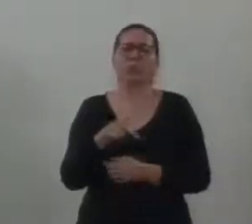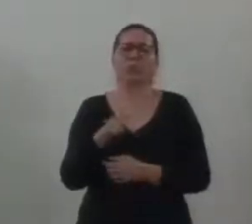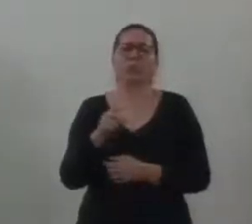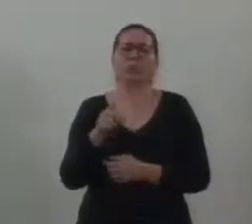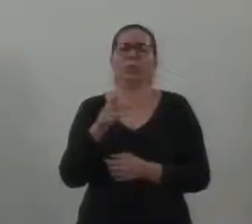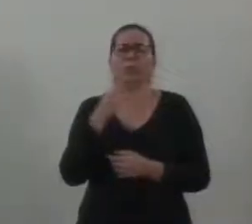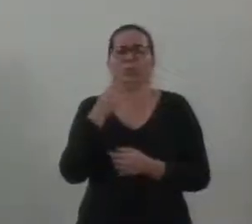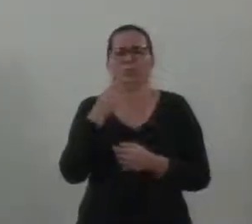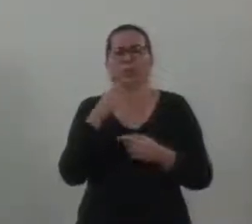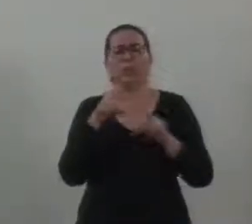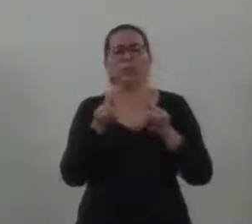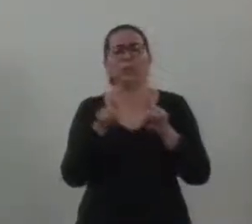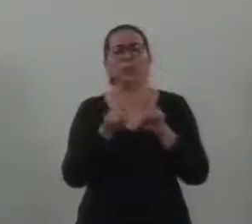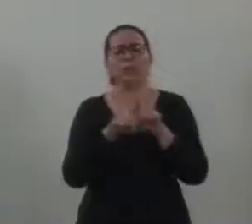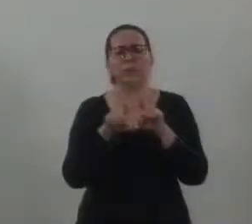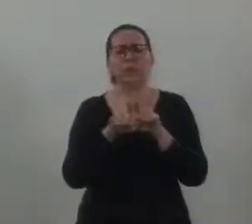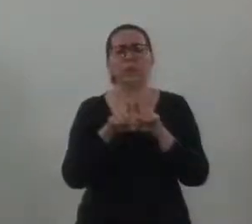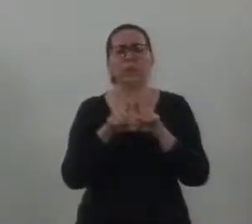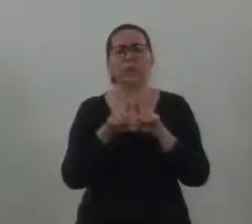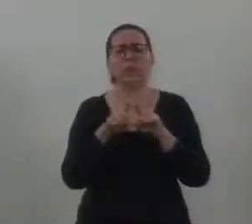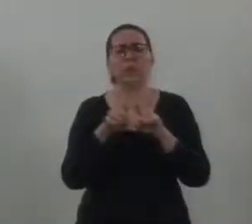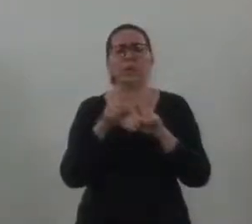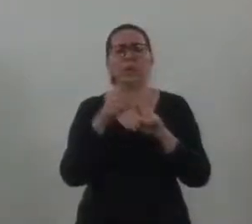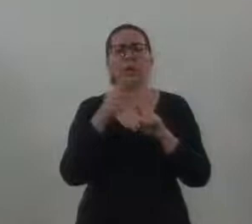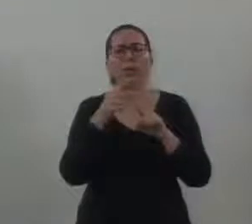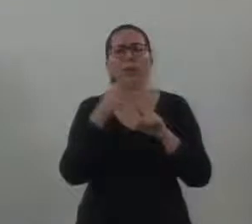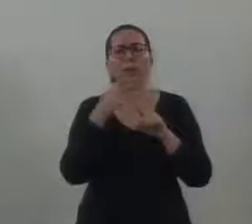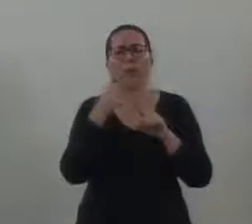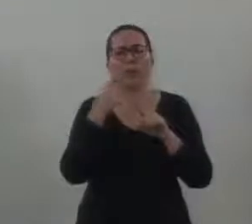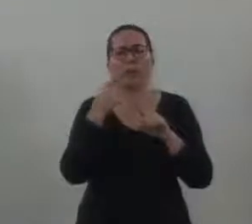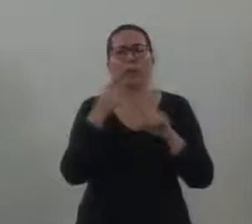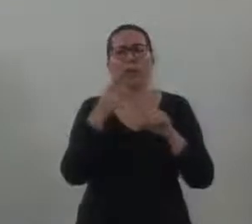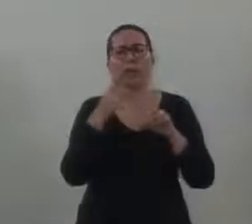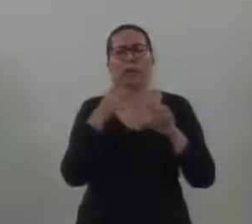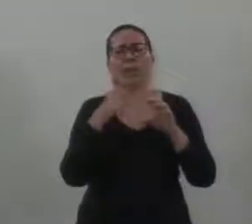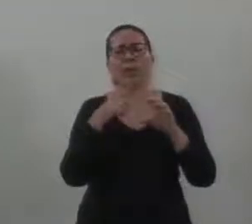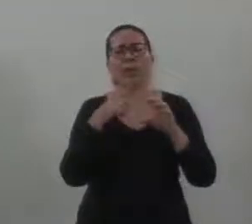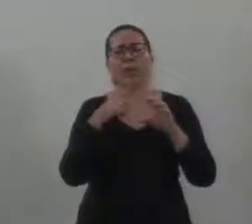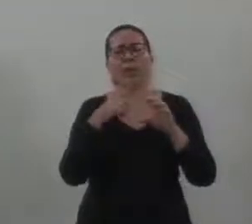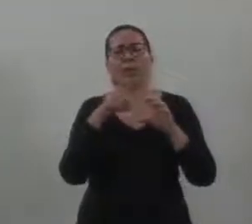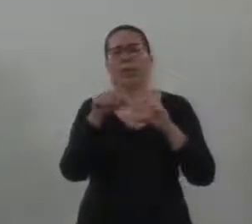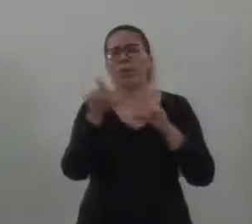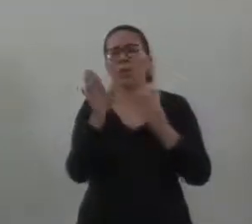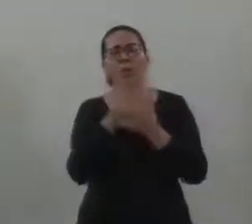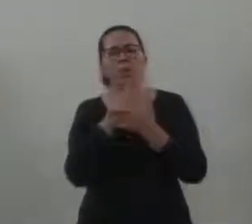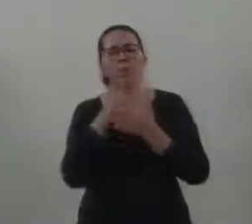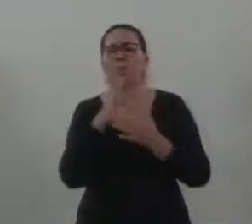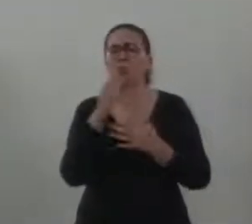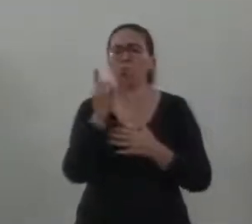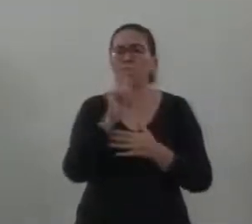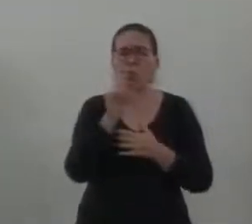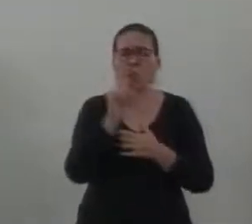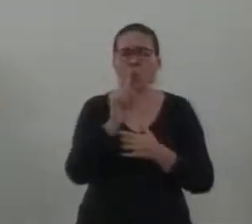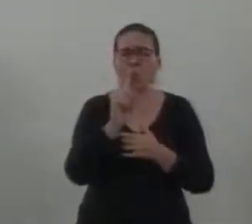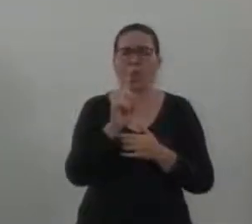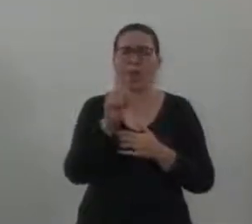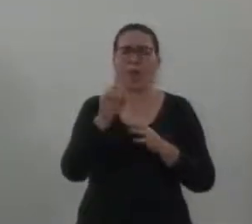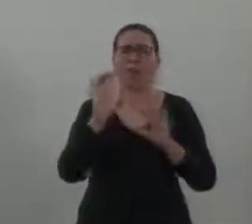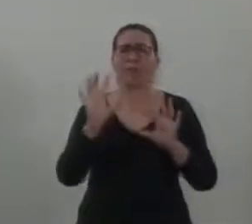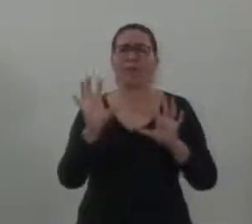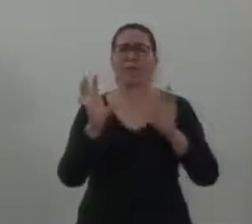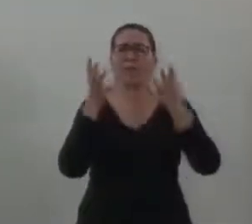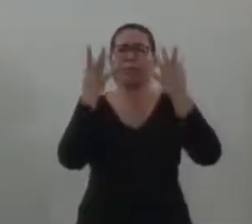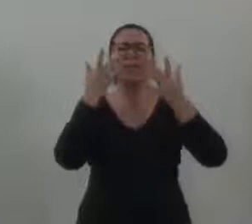se envolvem bastante com o Festevi. Né, o Festevi, para quem é novo na cidade, de repente não conhece, ele é um festival